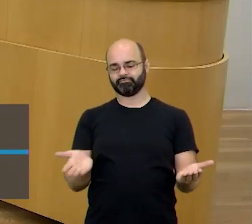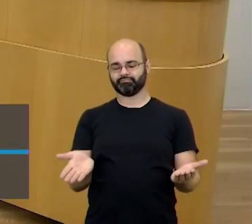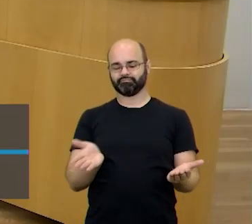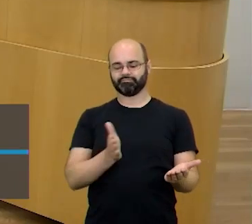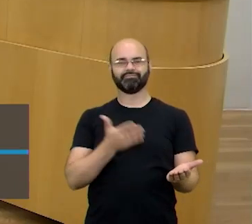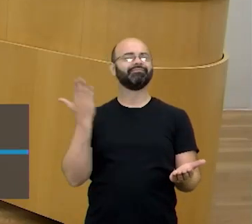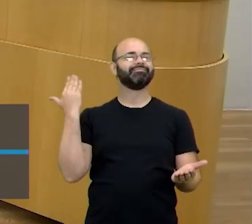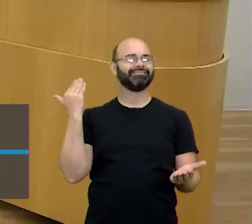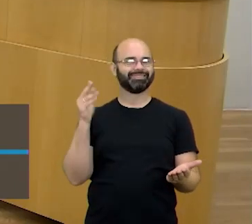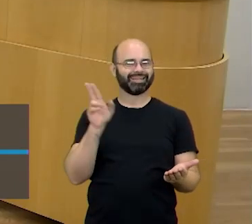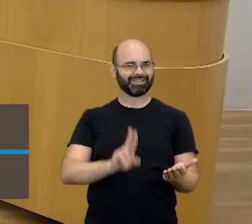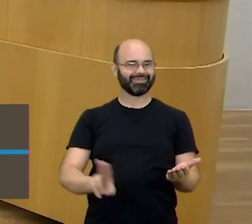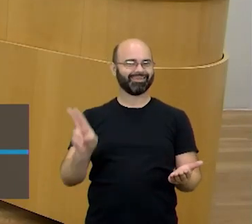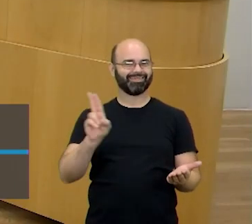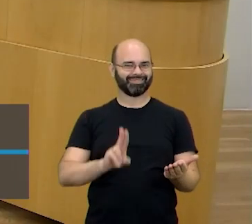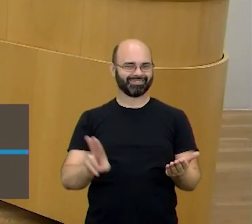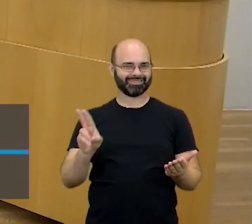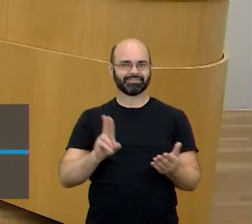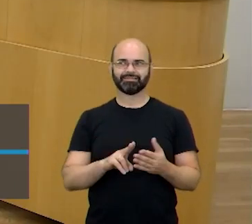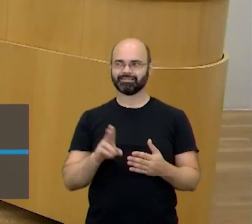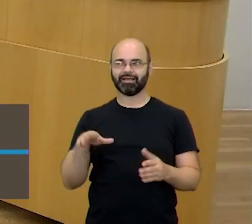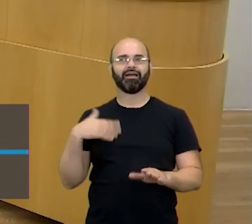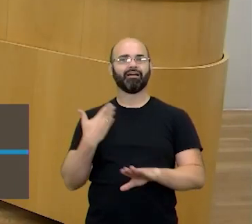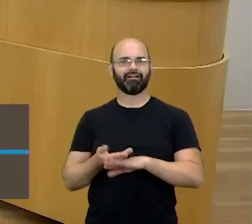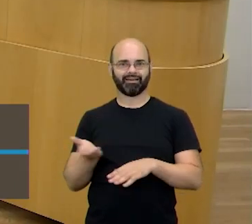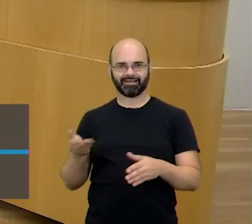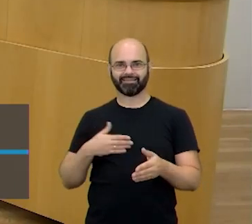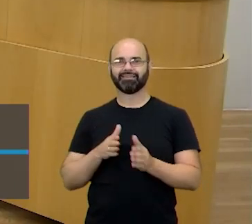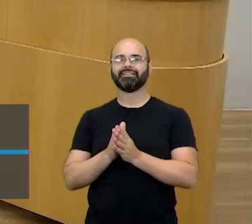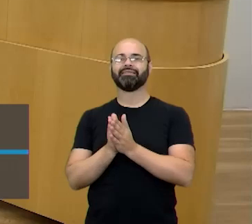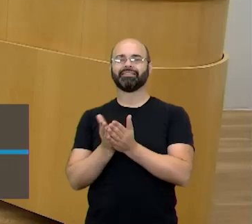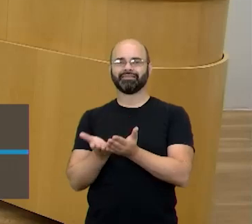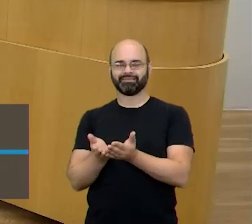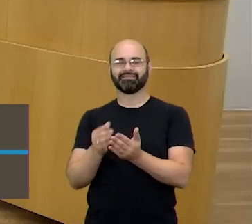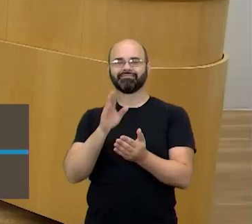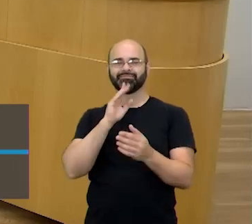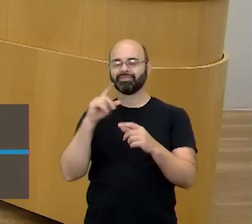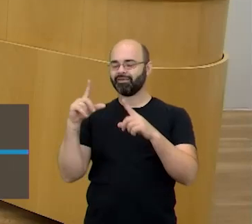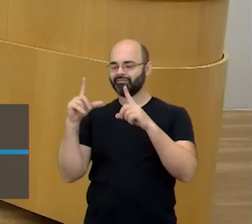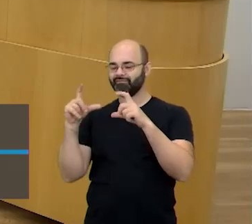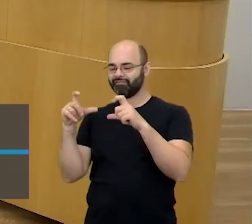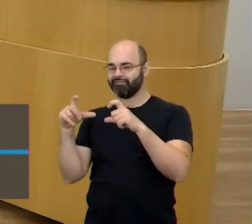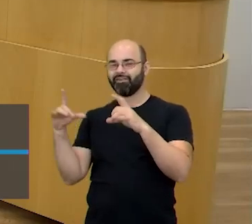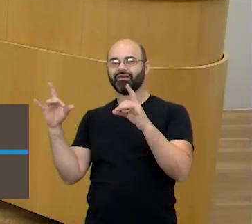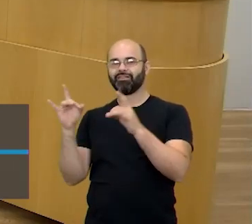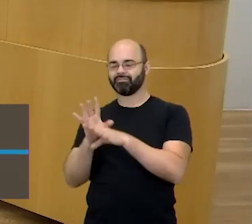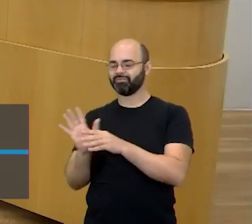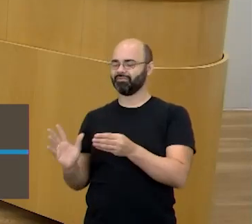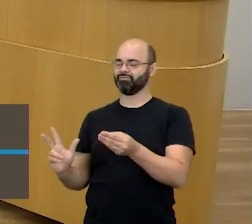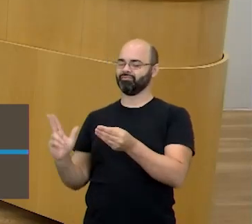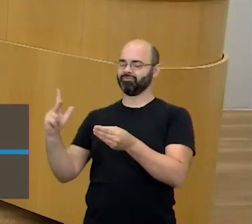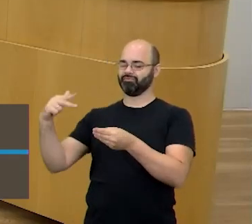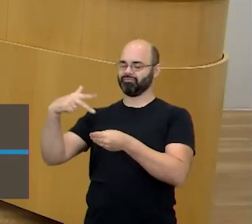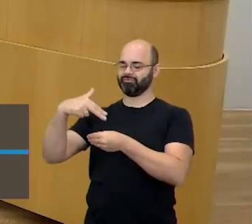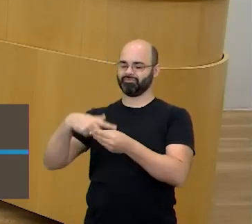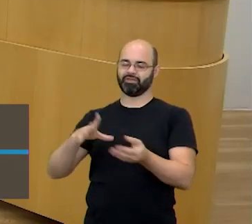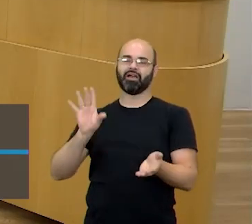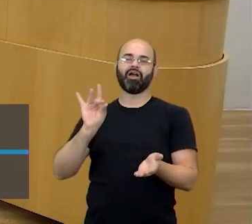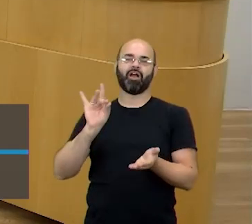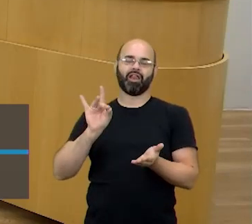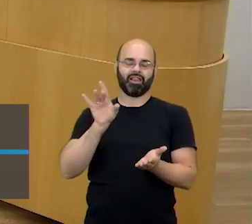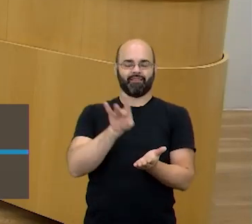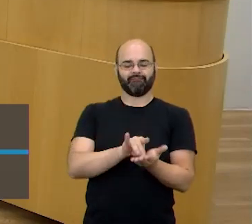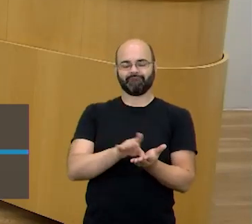de fotografia, não é? Tem ainda lá os álbuns antigos, né? Naquela época a gente tinha que revelar foto, né? Era legal, né? Era legal, fala a verdade. A